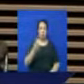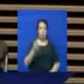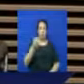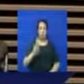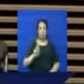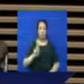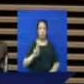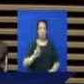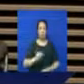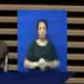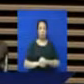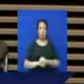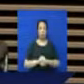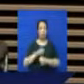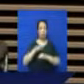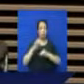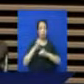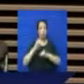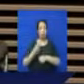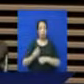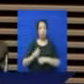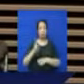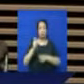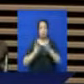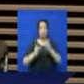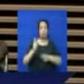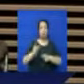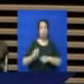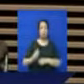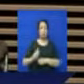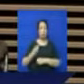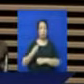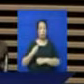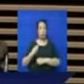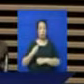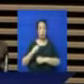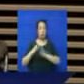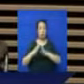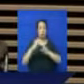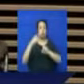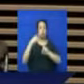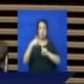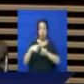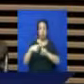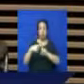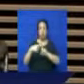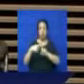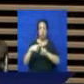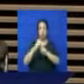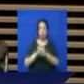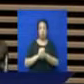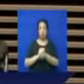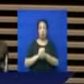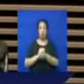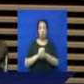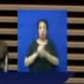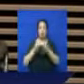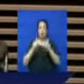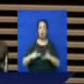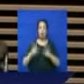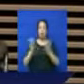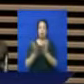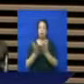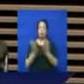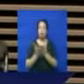ainda todos os membros presentes aqui da Igreja Ministério Espaço Cristão, seus familiares, convidados